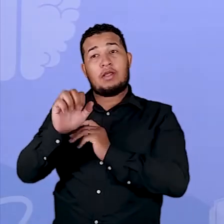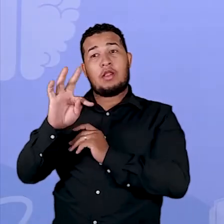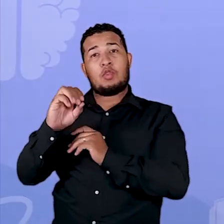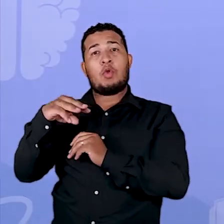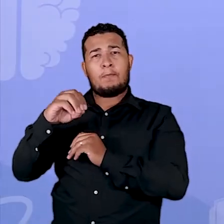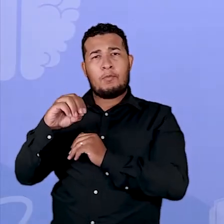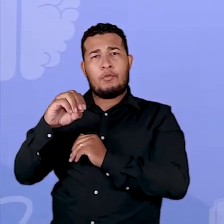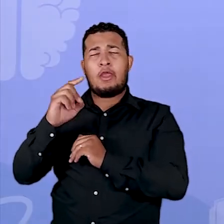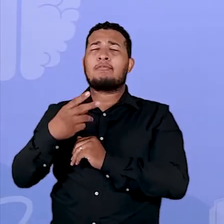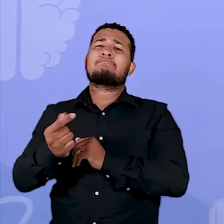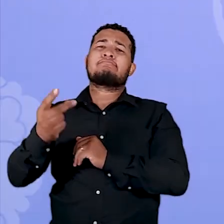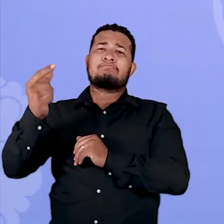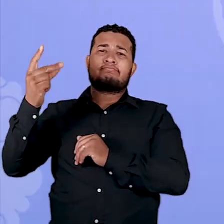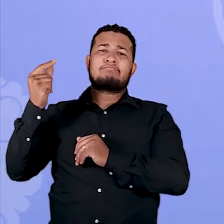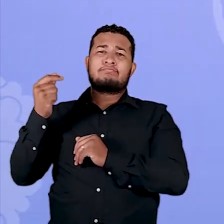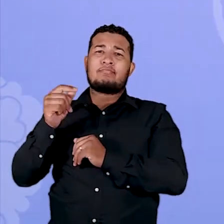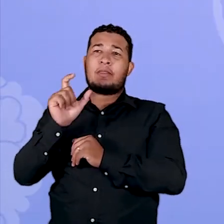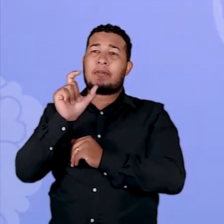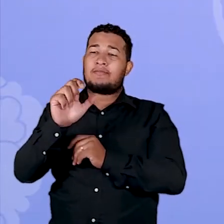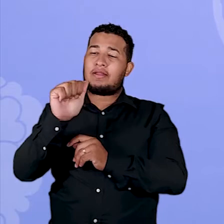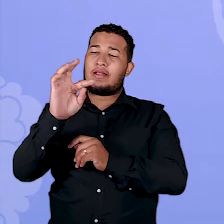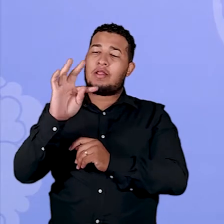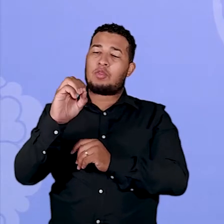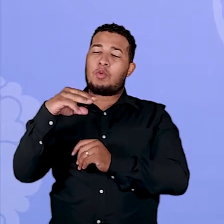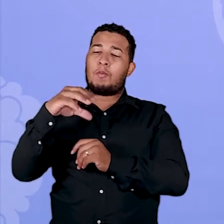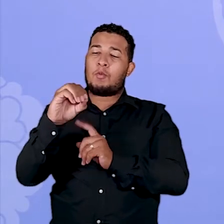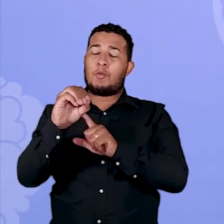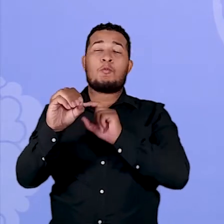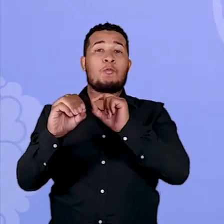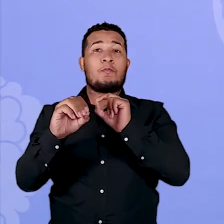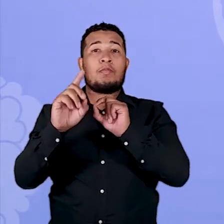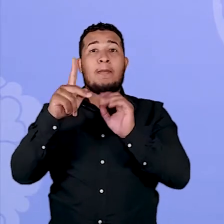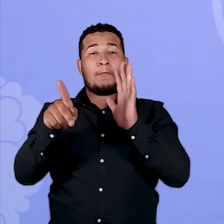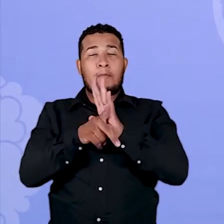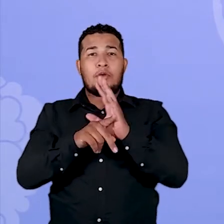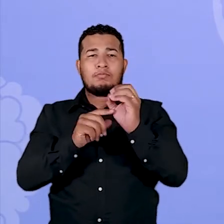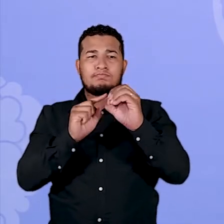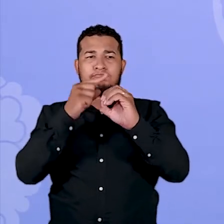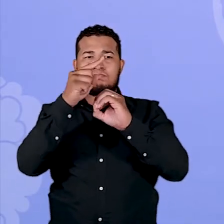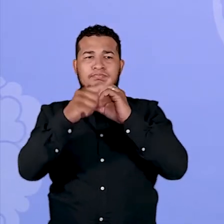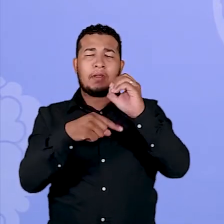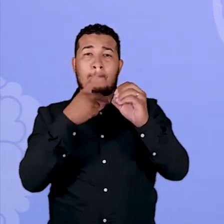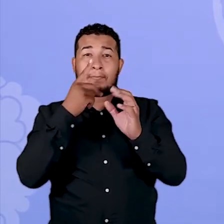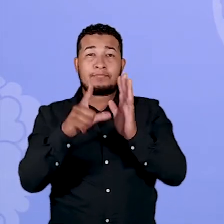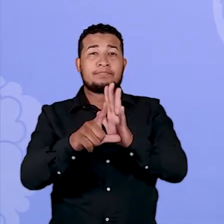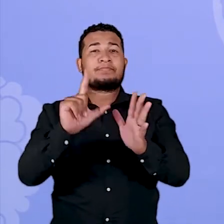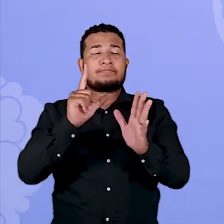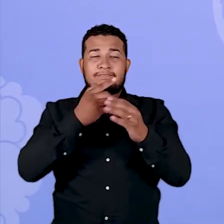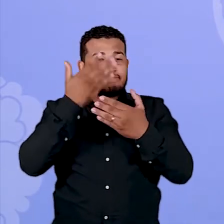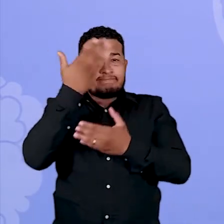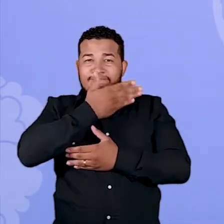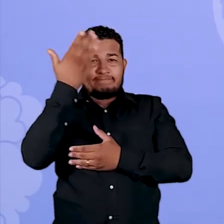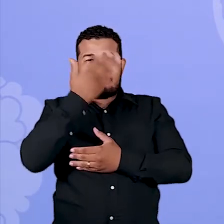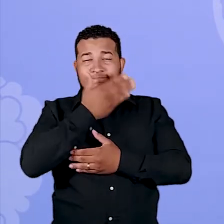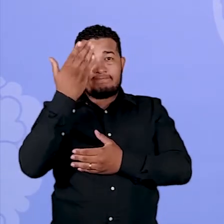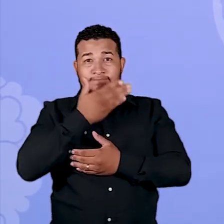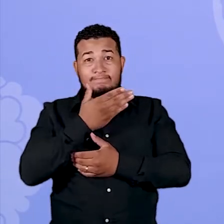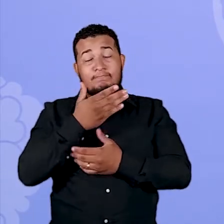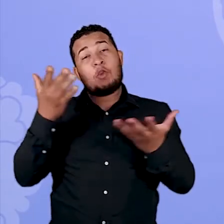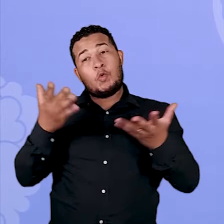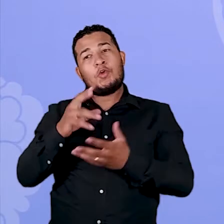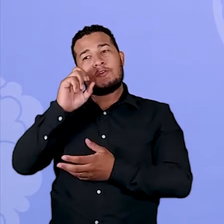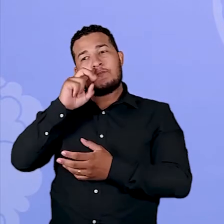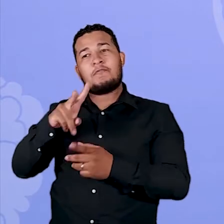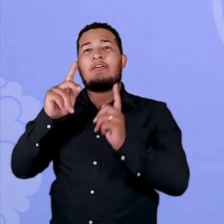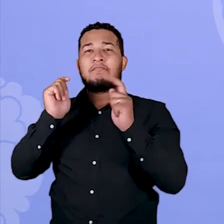uma ideia muito antiga. Na verdade, a palavra átomo vem que era uma partícula que era indivisível. Hoje a gente sabe